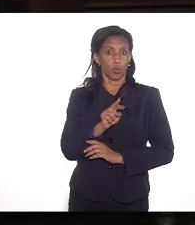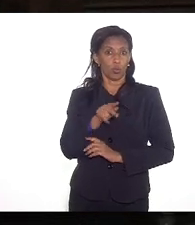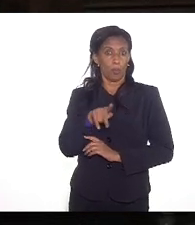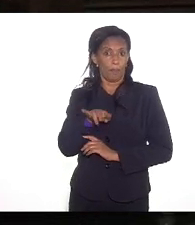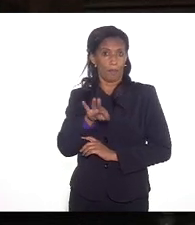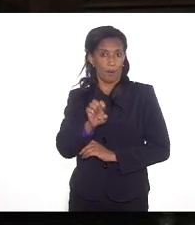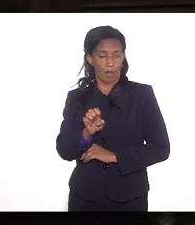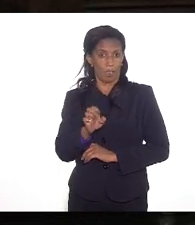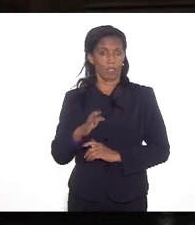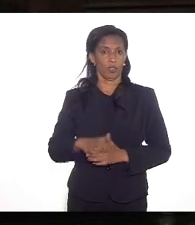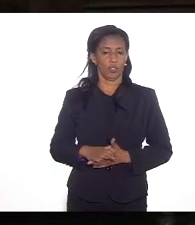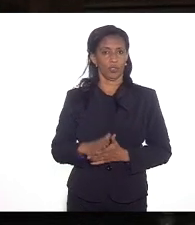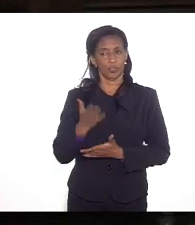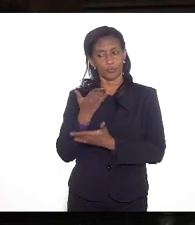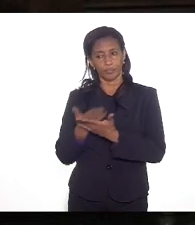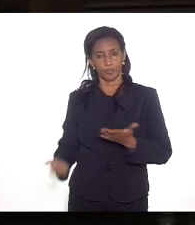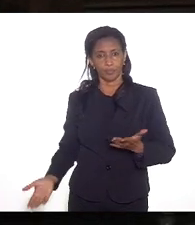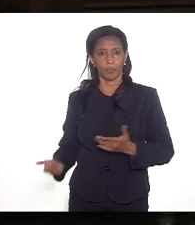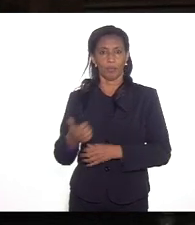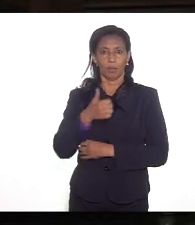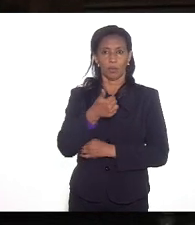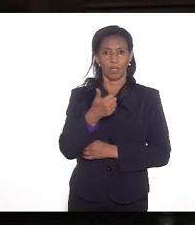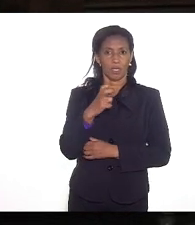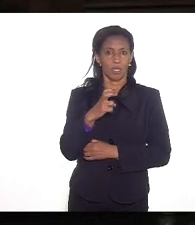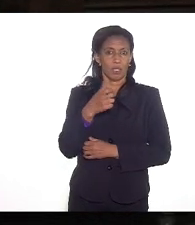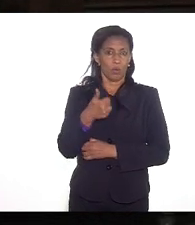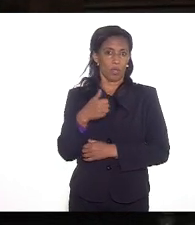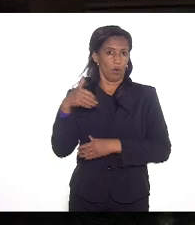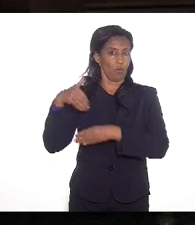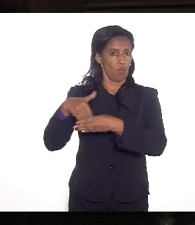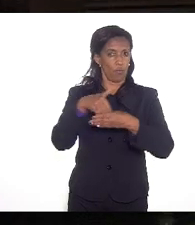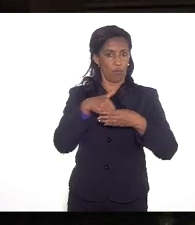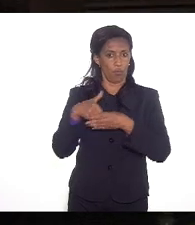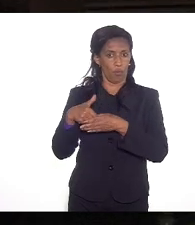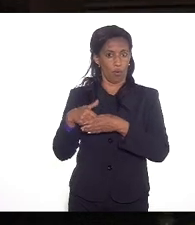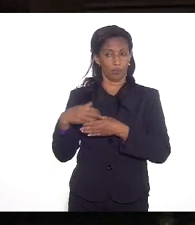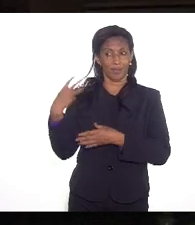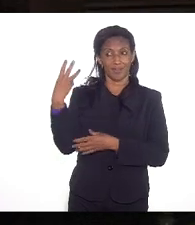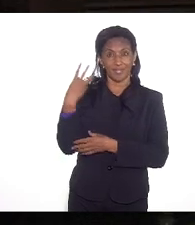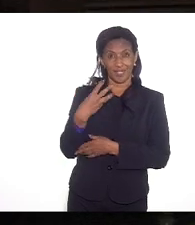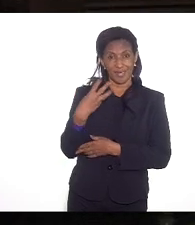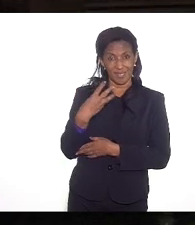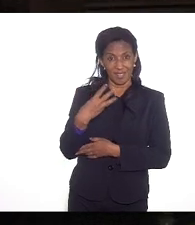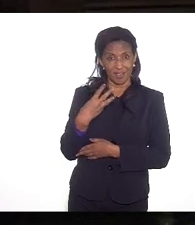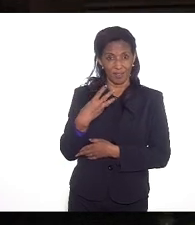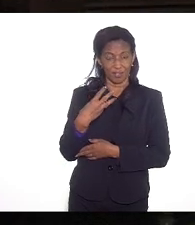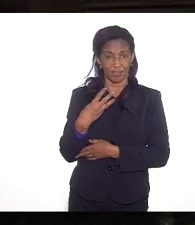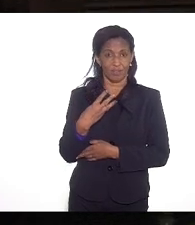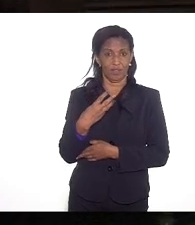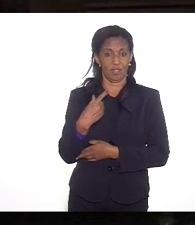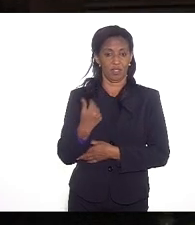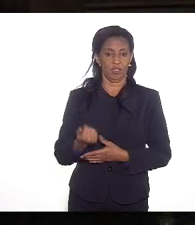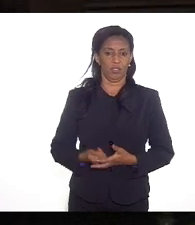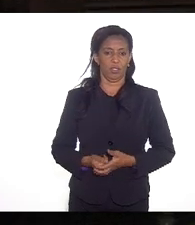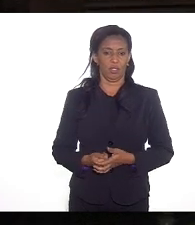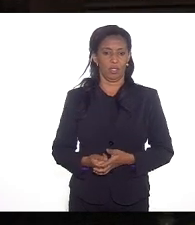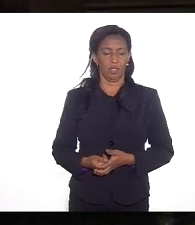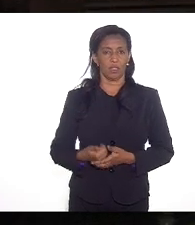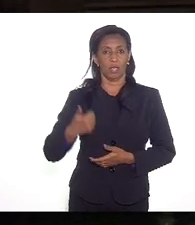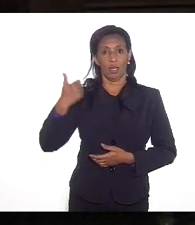Coligação tinha perdido a eleição por 151 votos já era a terceira vez que eu era